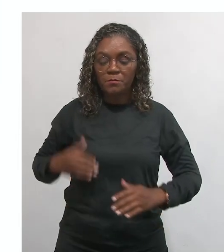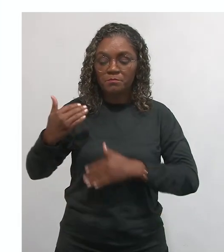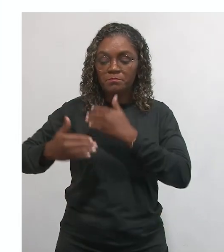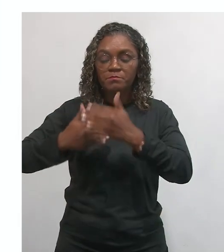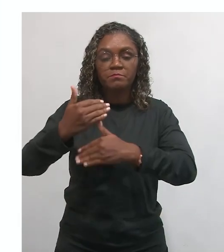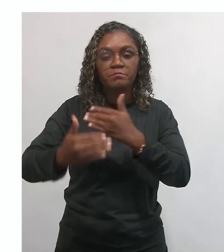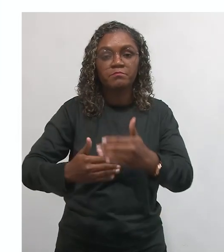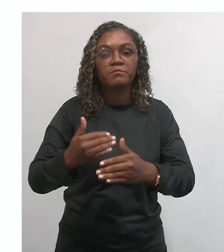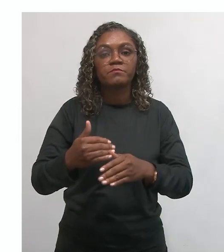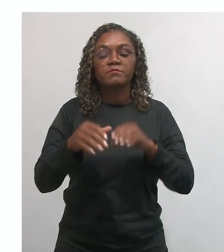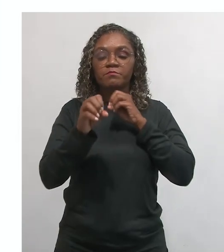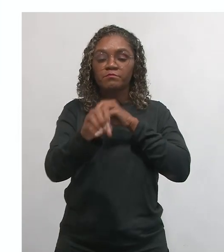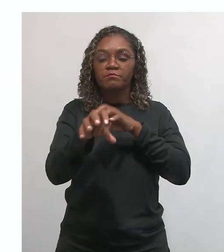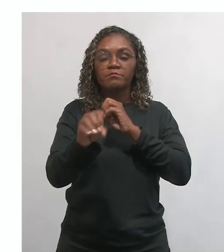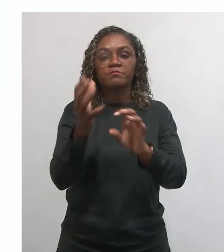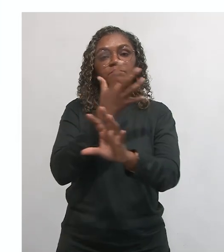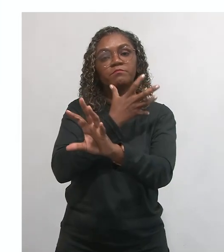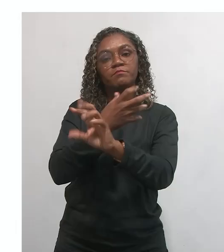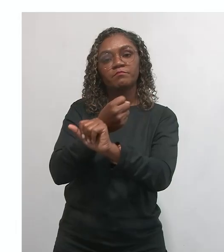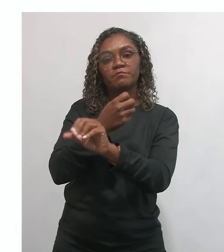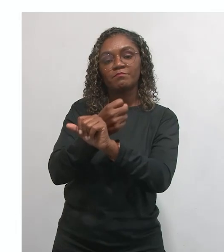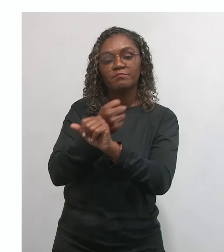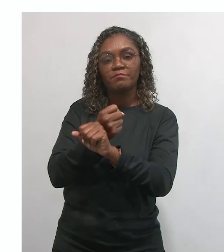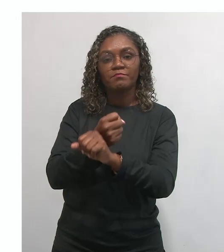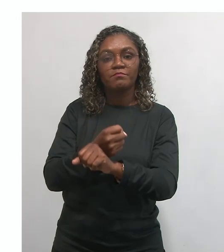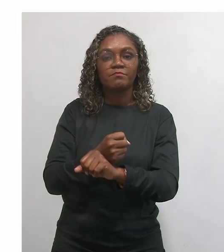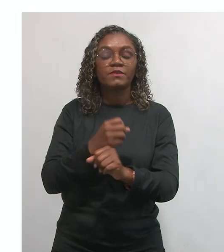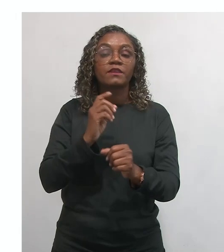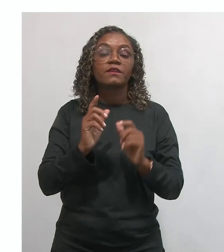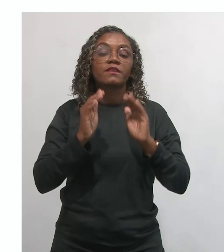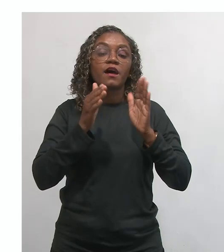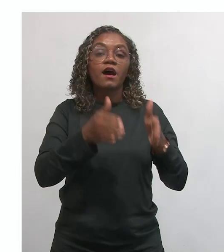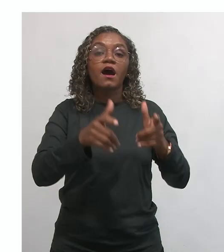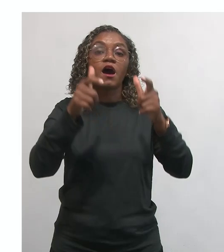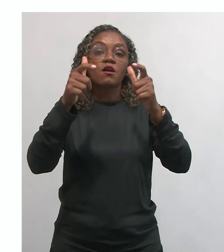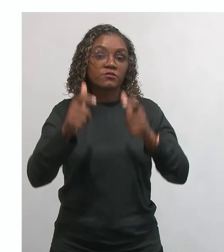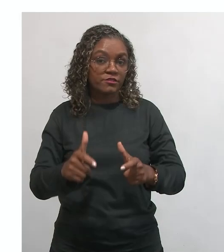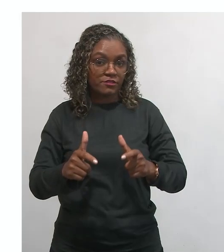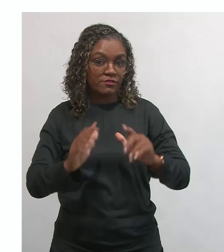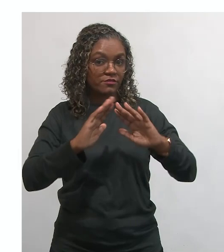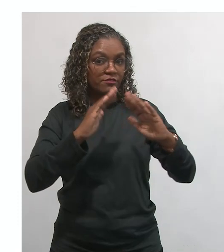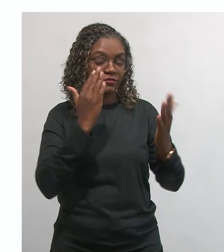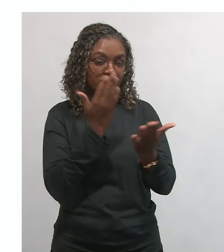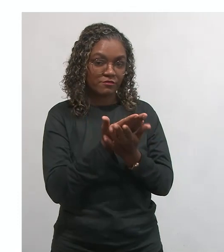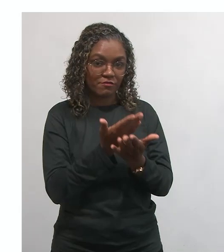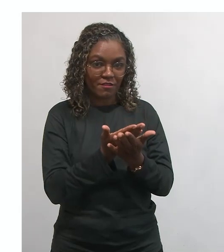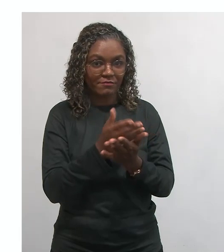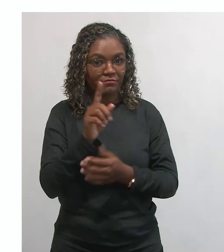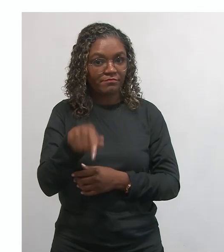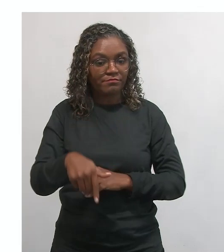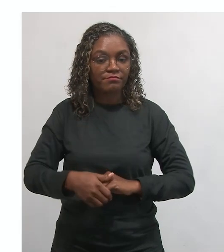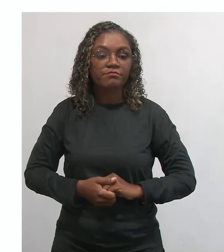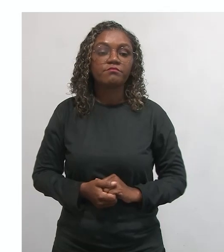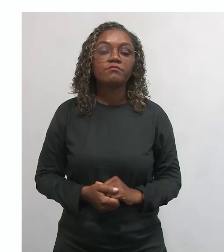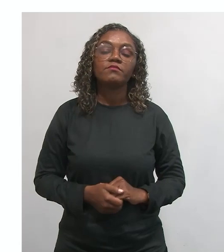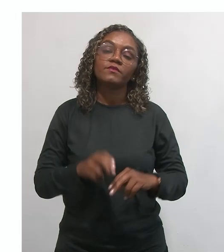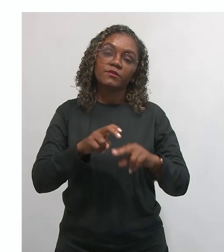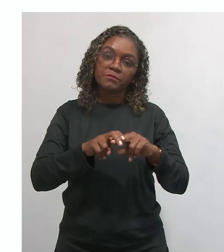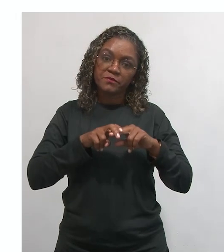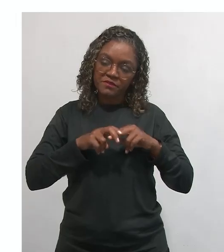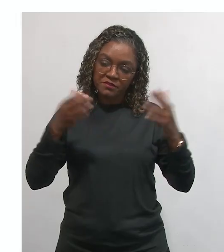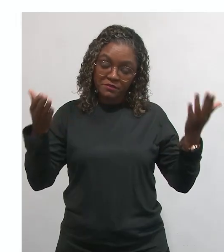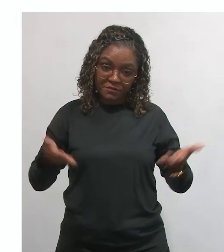ensino e aprendizagem nos estabelecimentos educacionais. Então, para isso, nessa contemporaneidade, onde